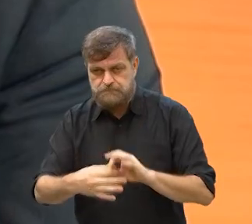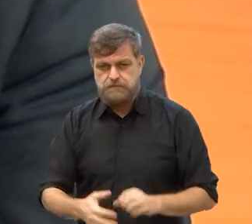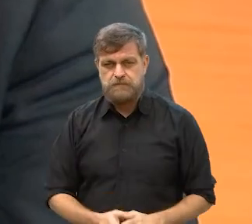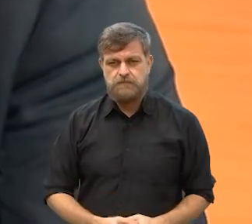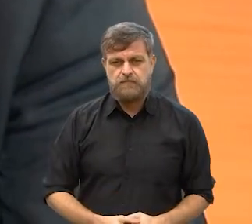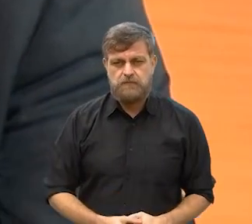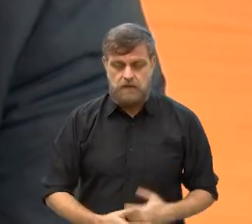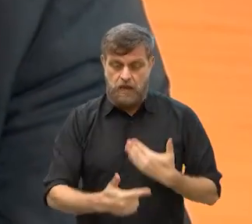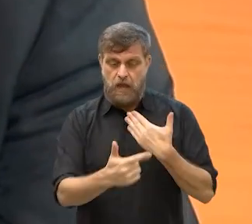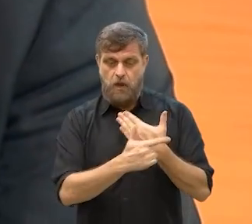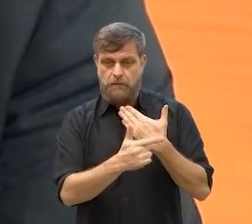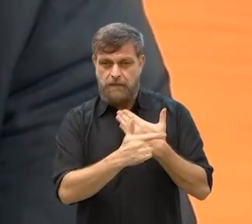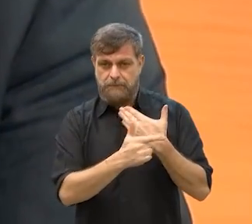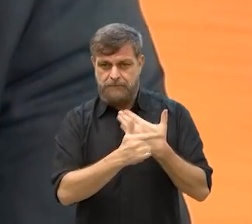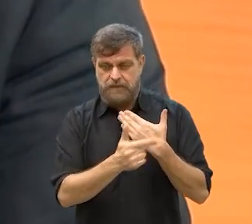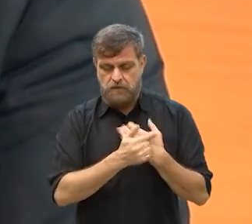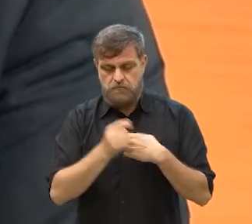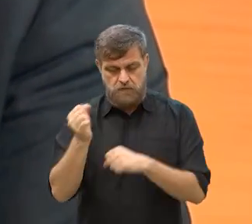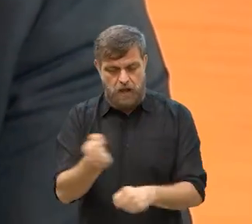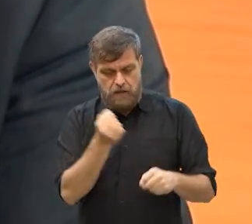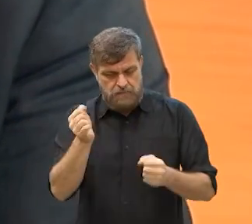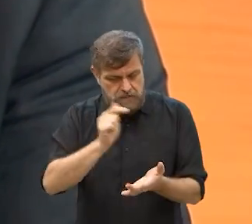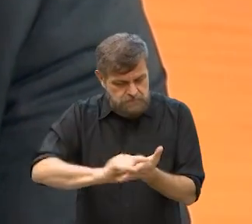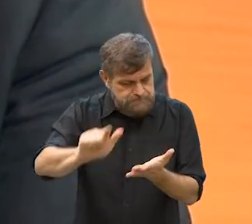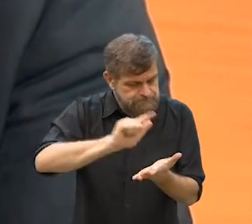seu papel, que é cuidar da limpeza,